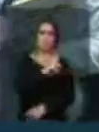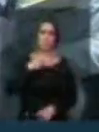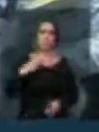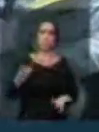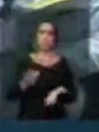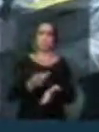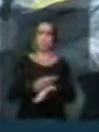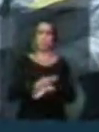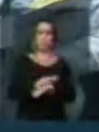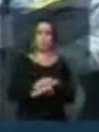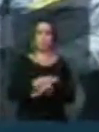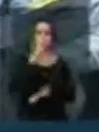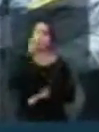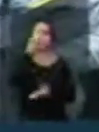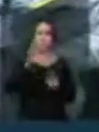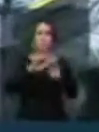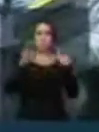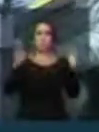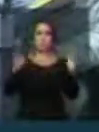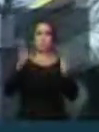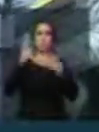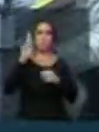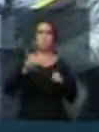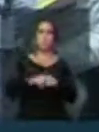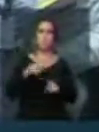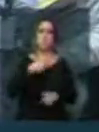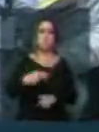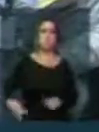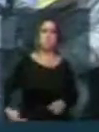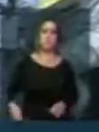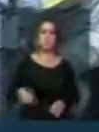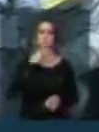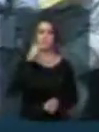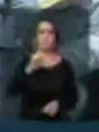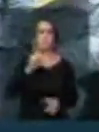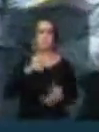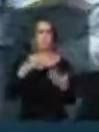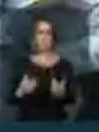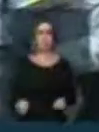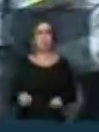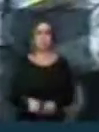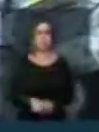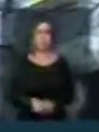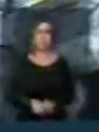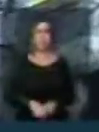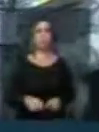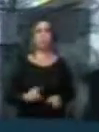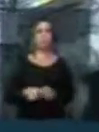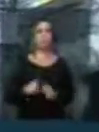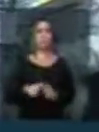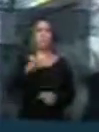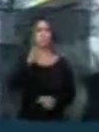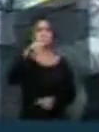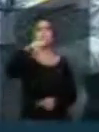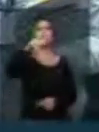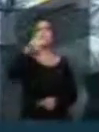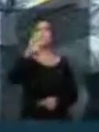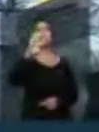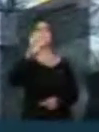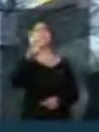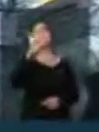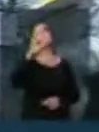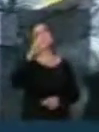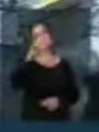pela mesa diretora, no parecer da vice-presidente Rose de Freitas, que usou como